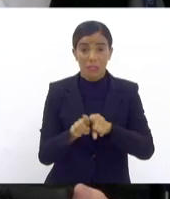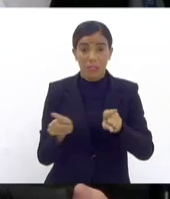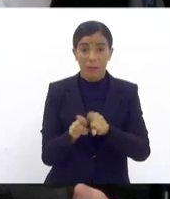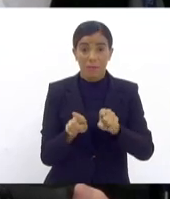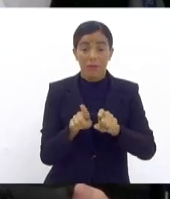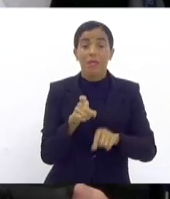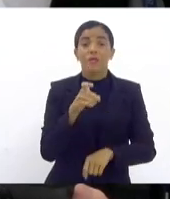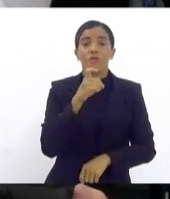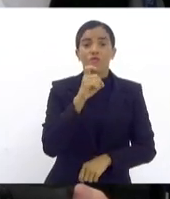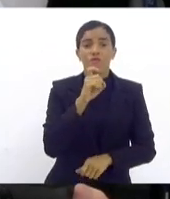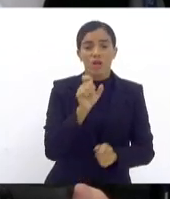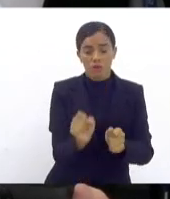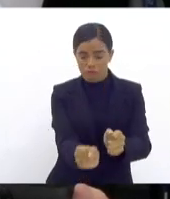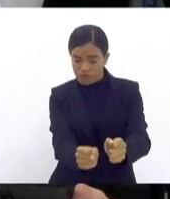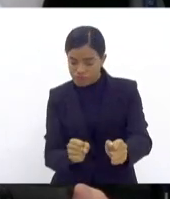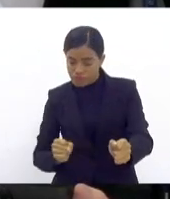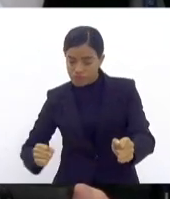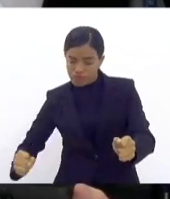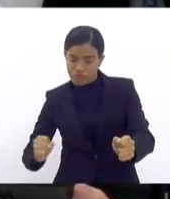frigobar